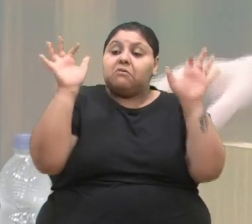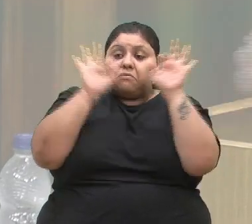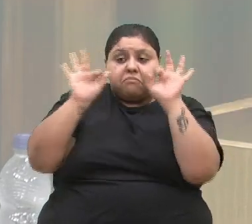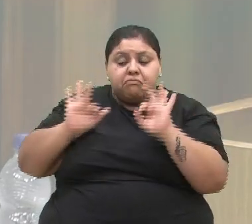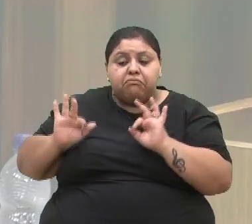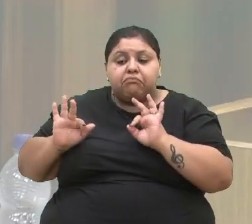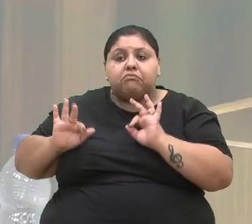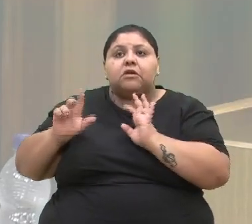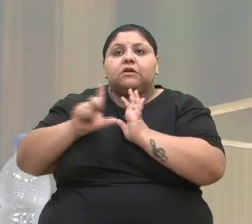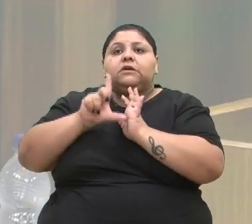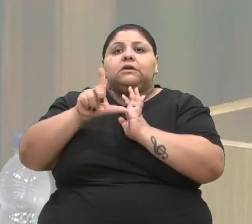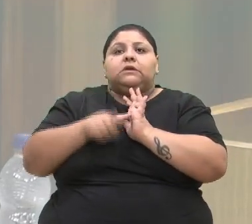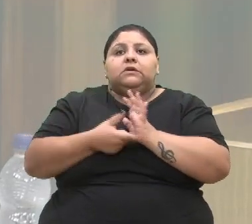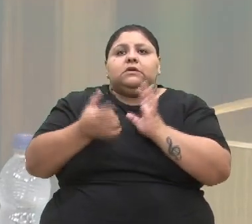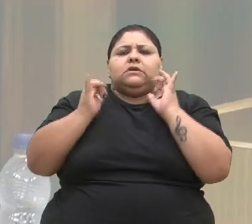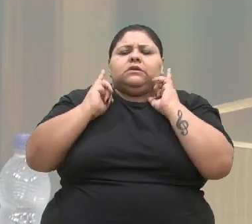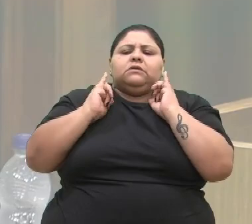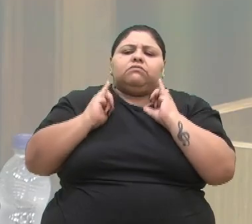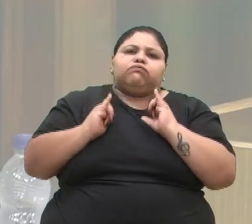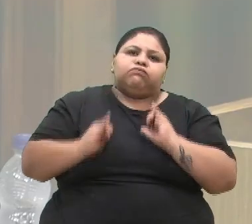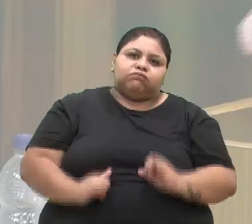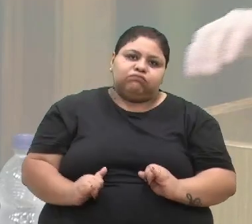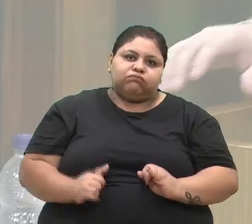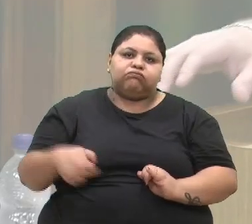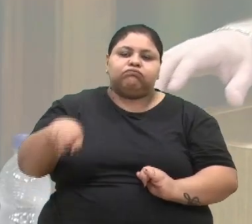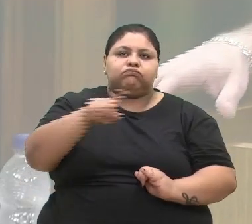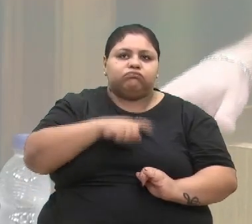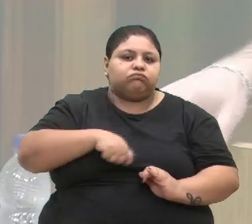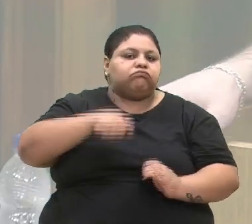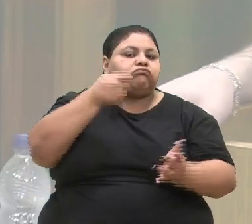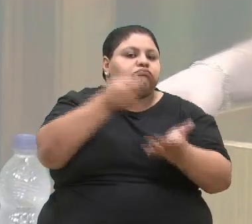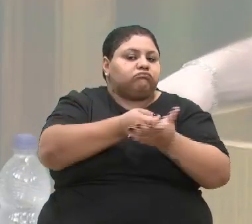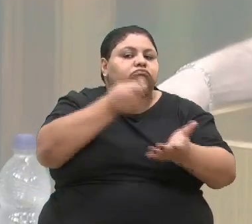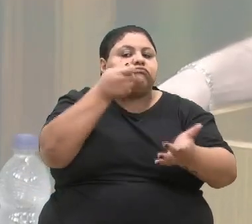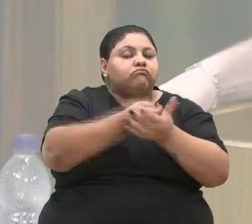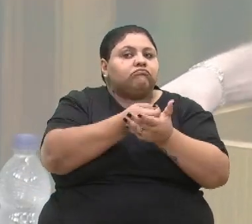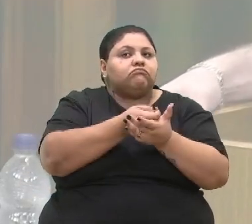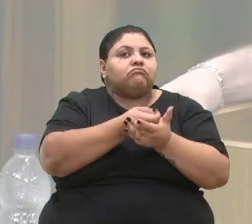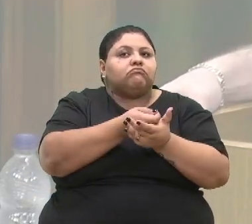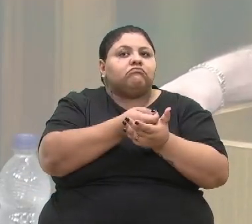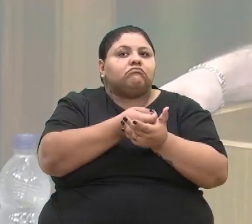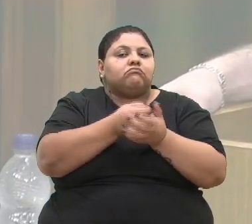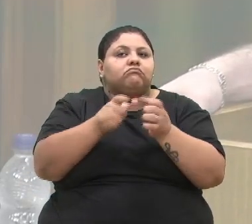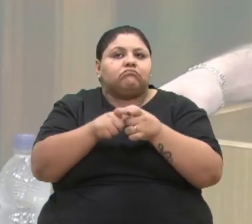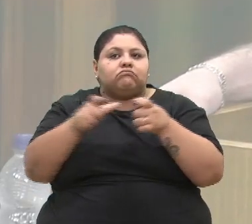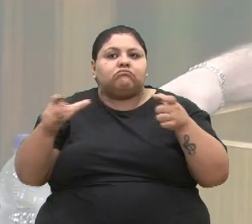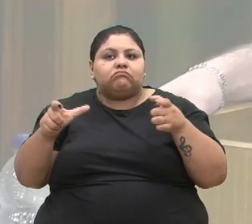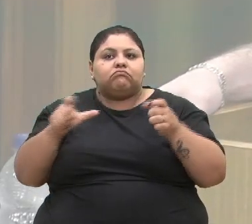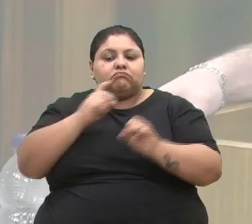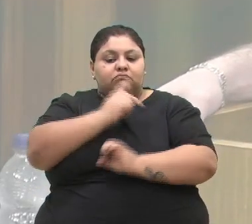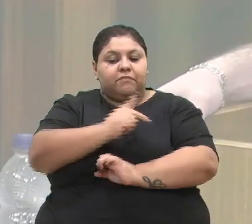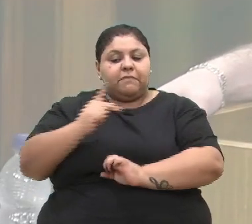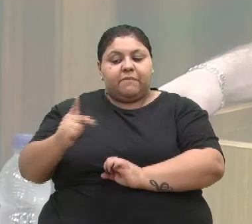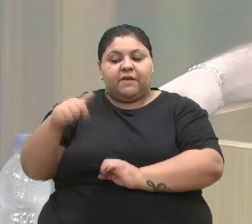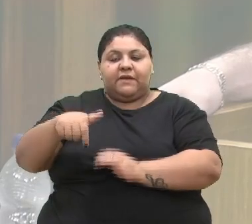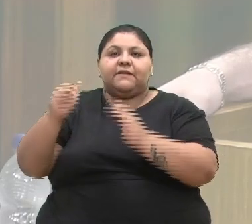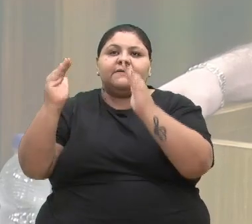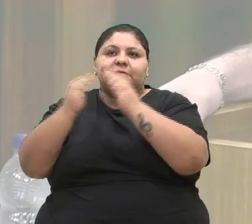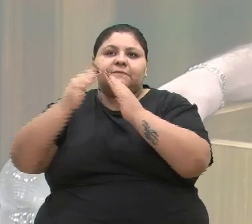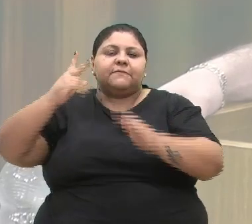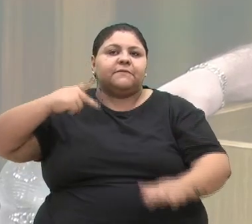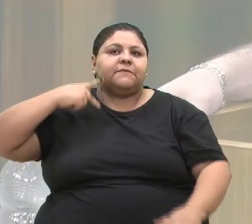de exaustivamente nós batalharmos por isso, aumentar a bancada progressista aqui nessa casa, né, vereadora